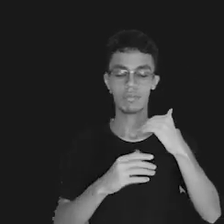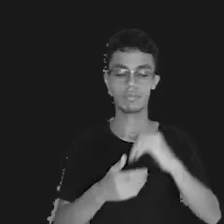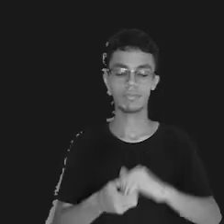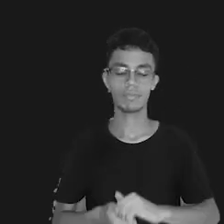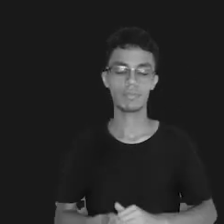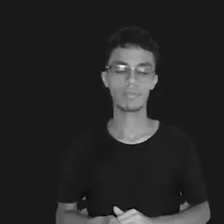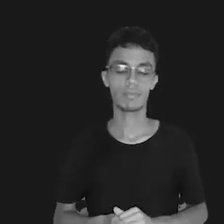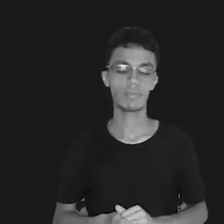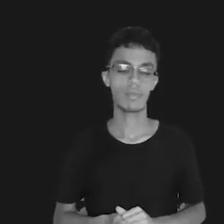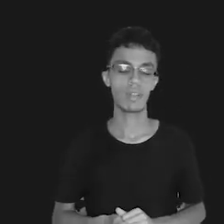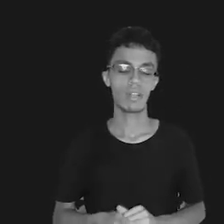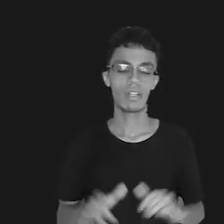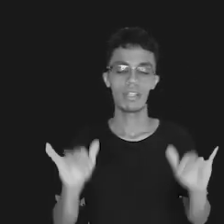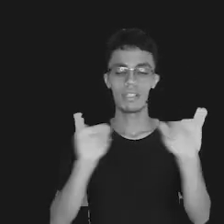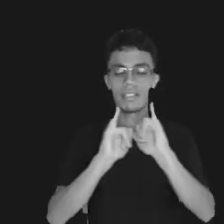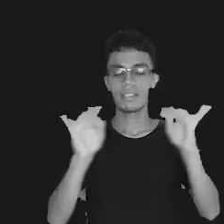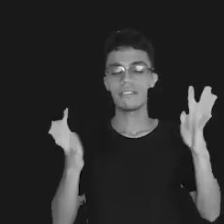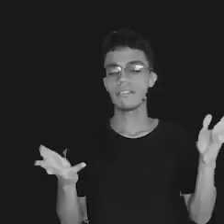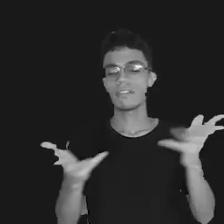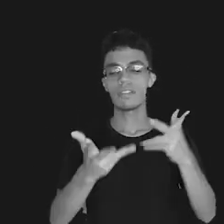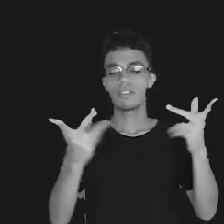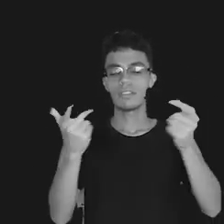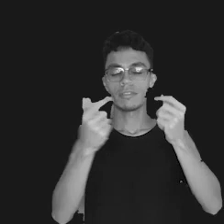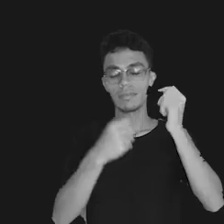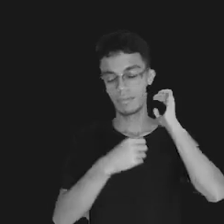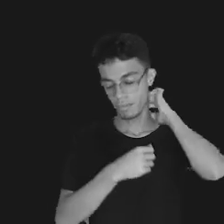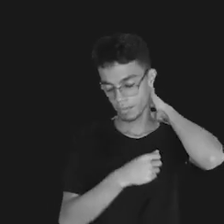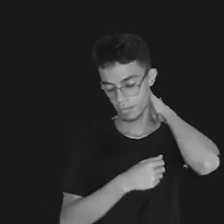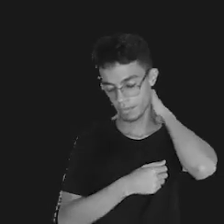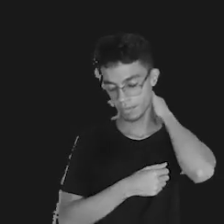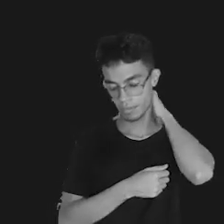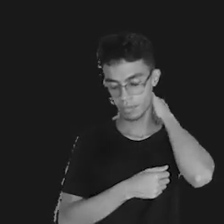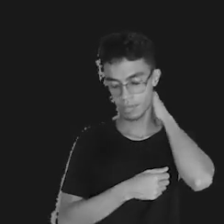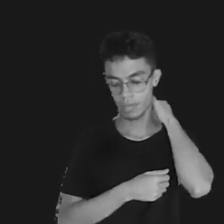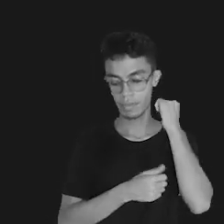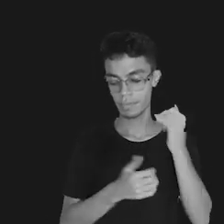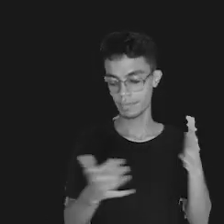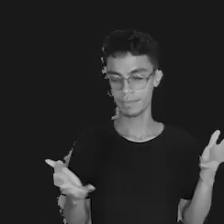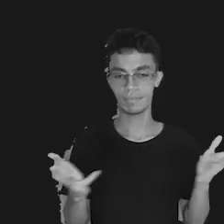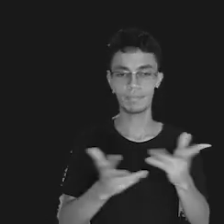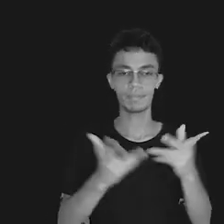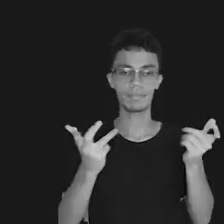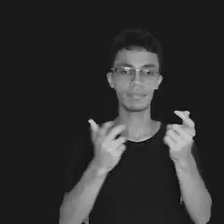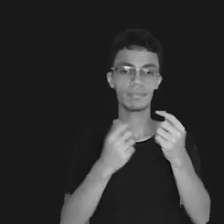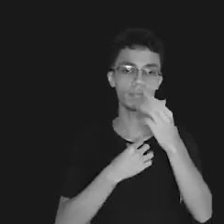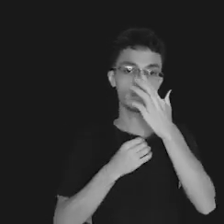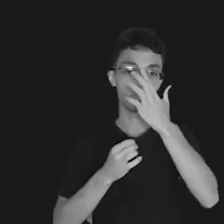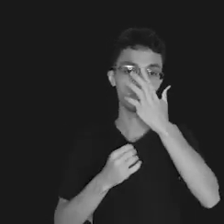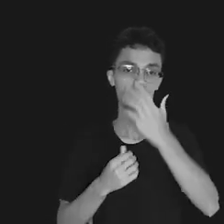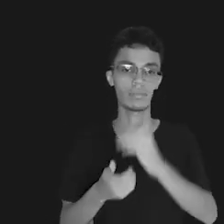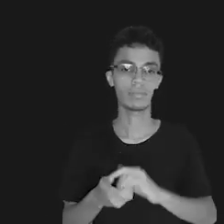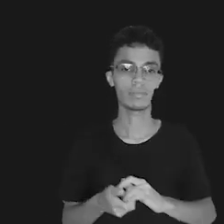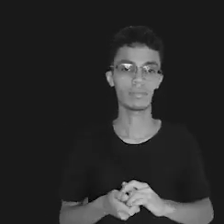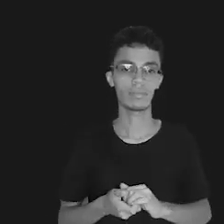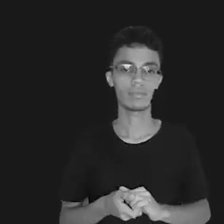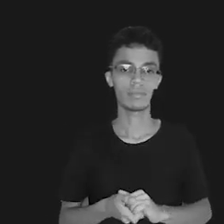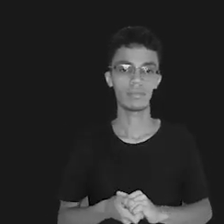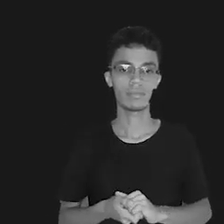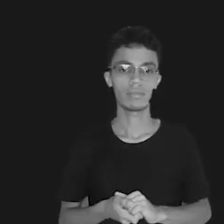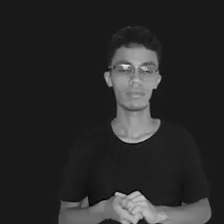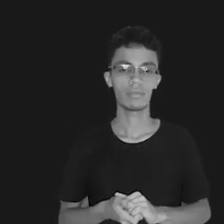dizendo para todo o elenco que foi maravilhoso. Olha que maravilha. Olha, eu queria